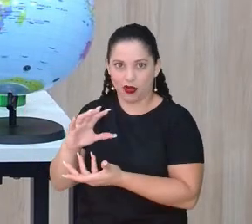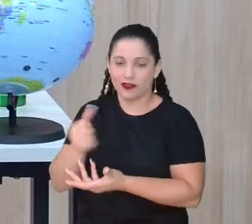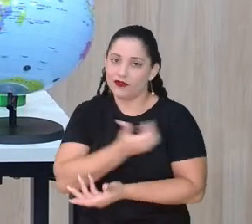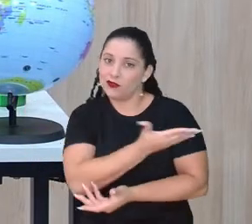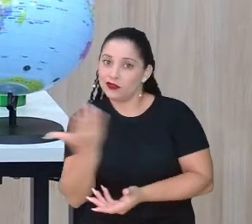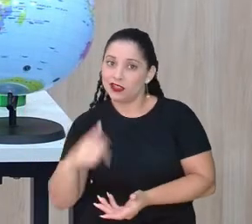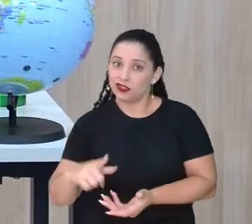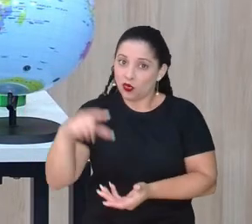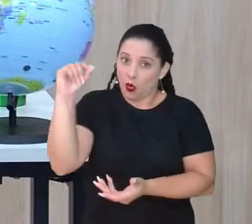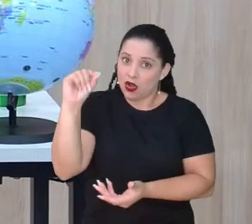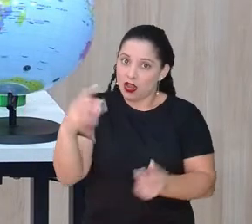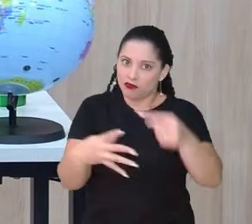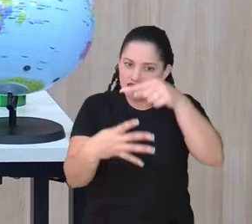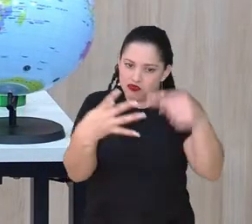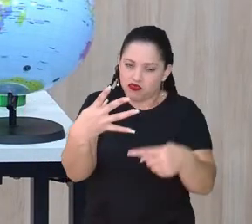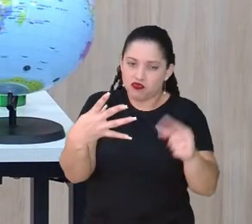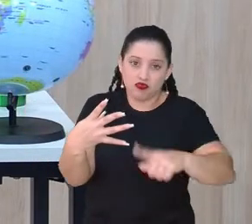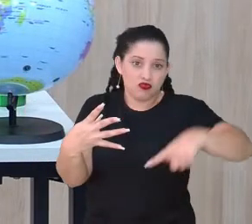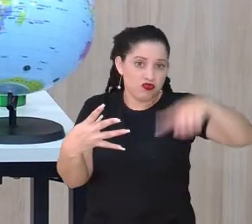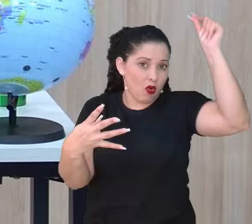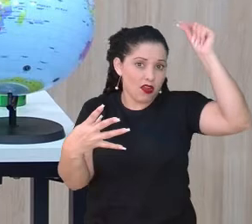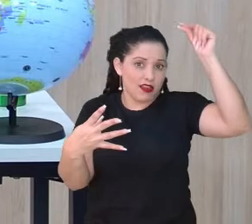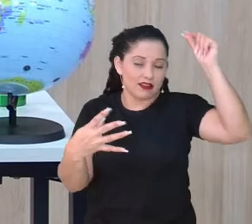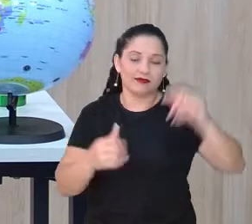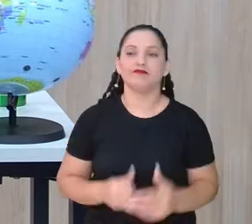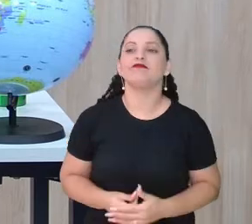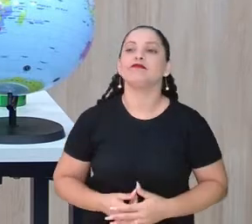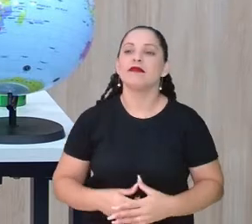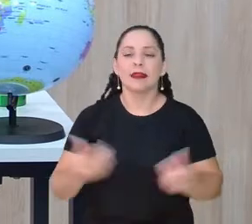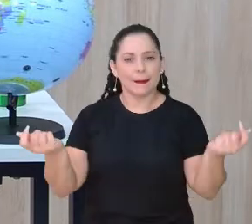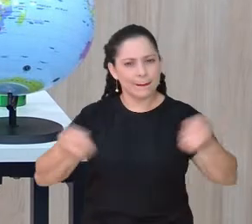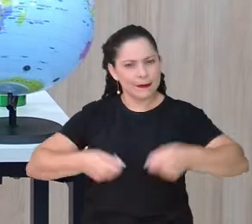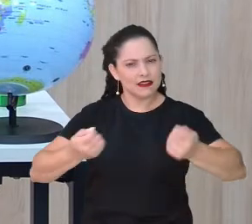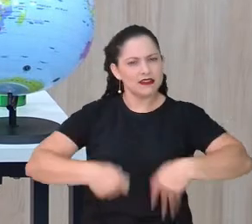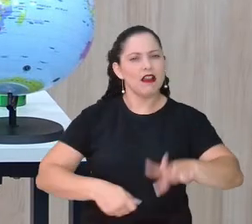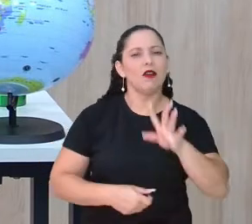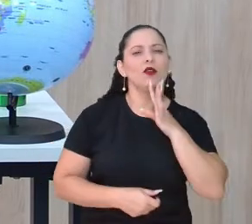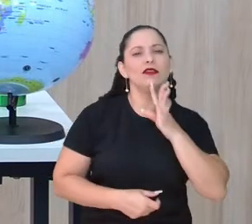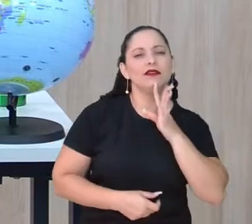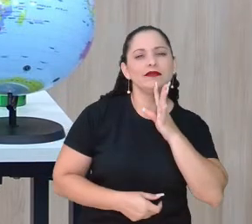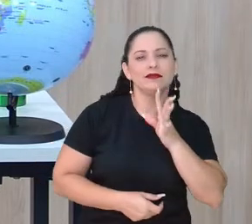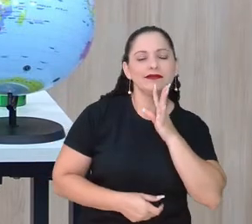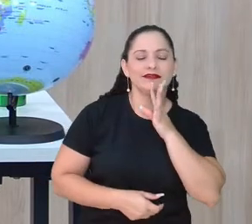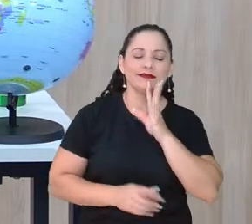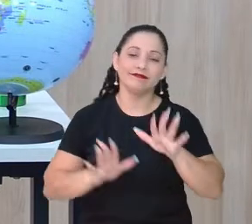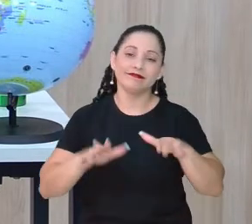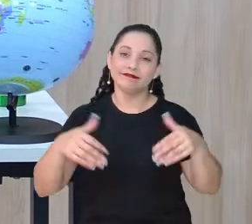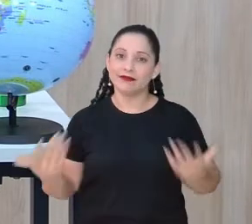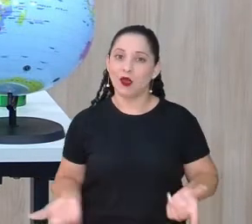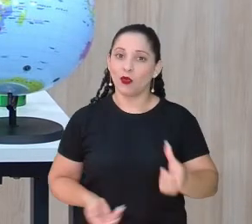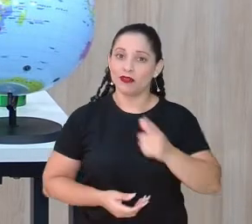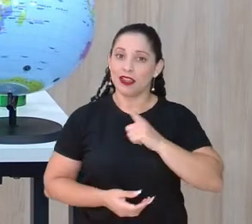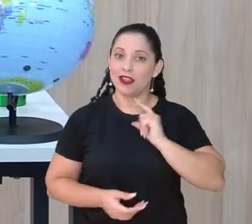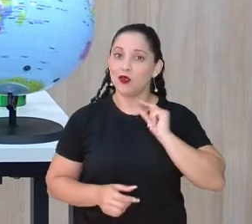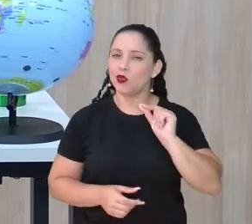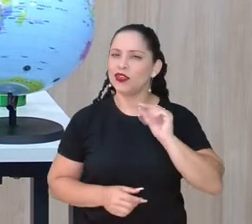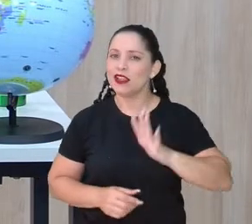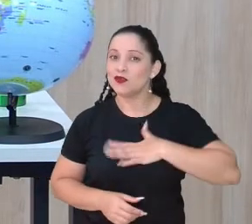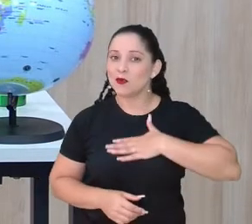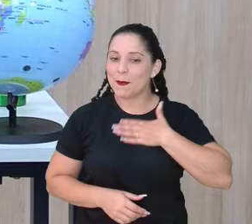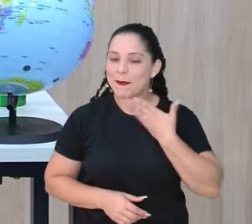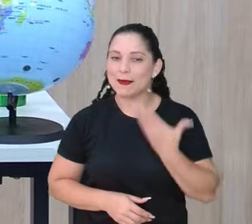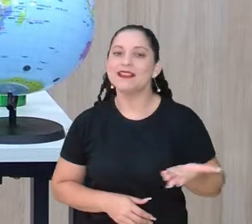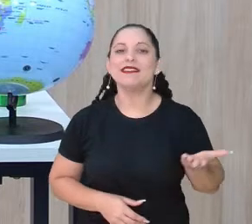escolha. É muito importante na escolha a gente ter um bom argumento. E aí eu já vou trazer para vocês a surpresa de